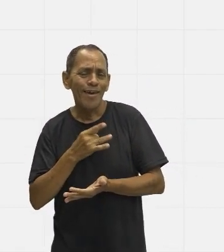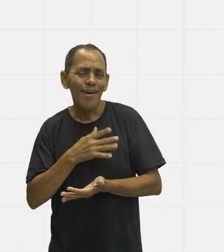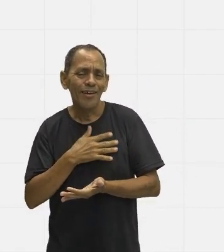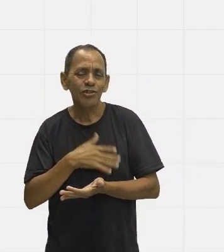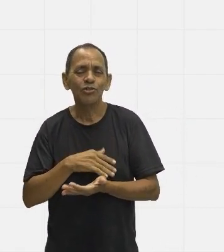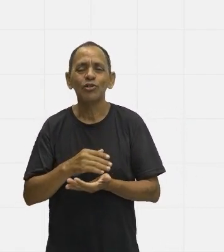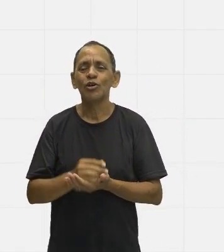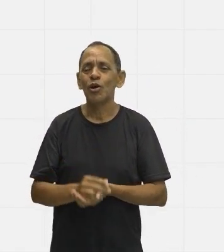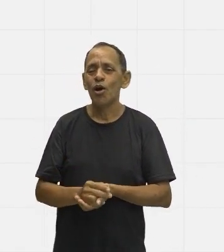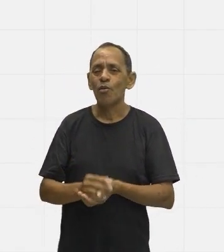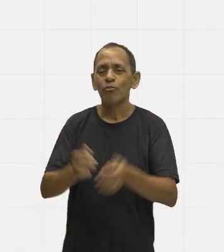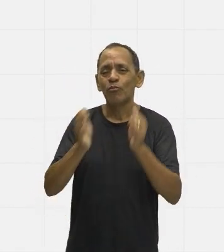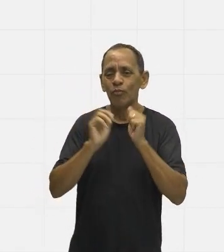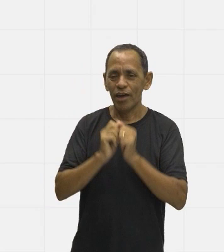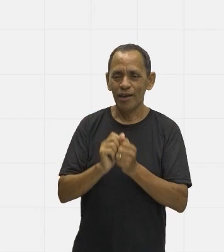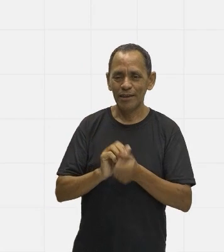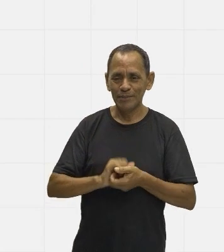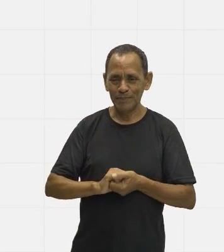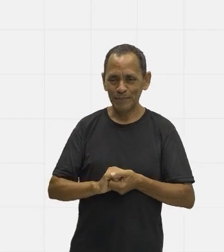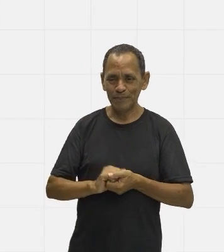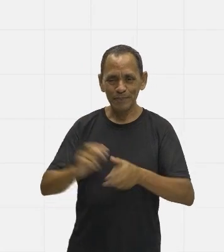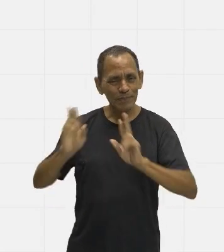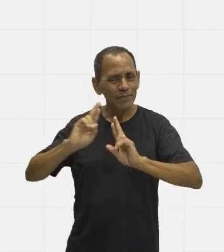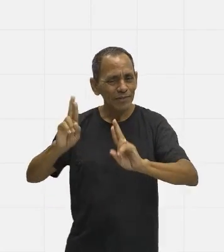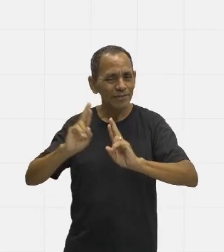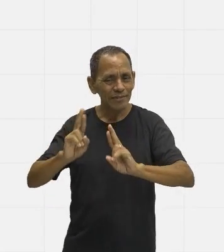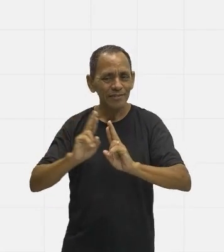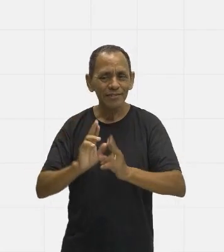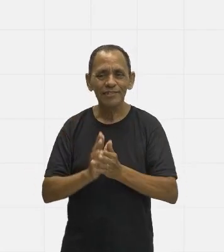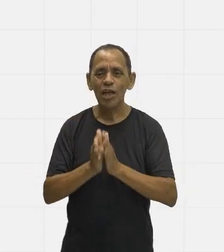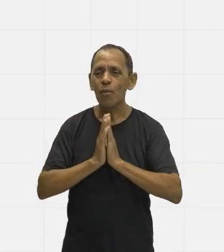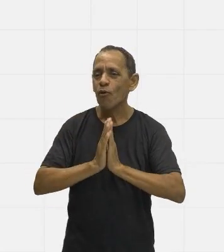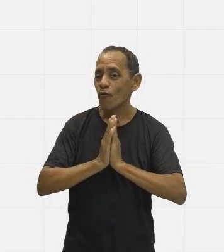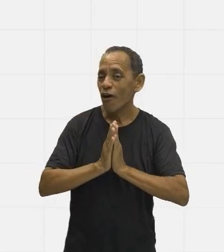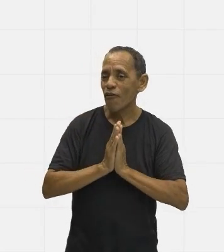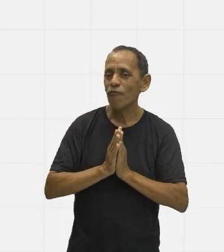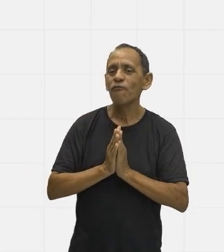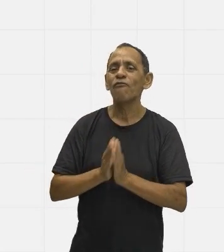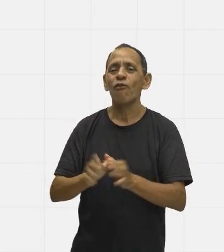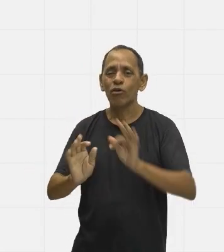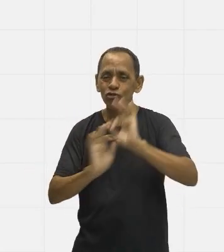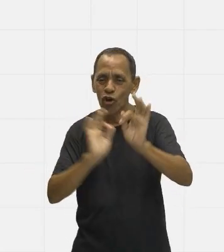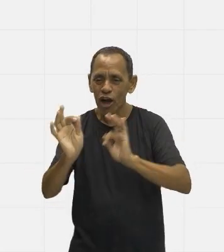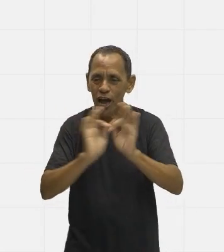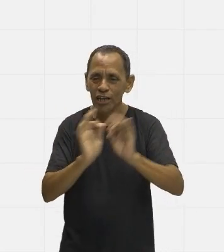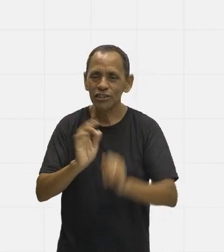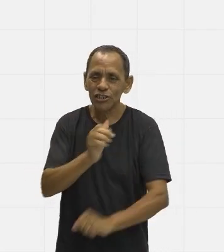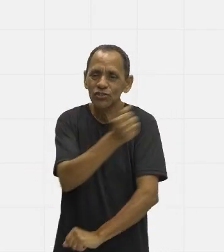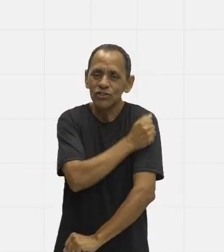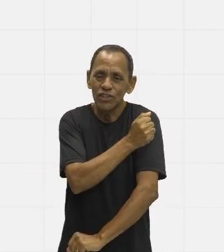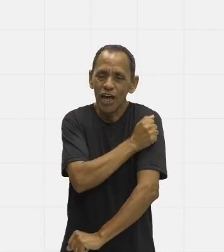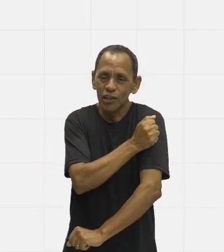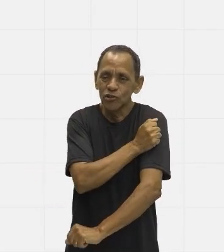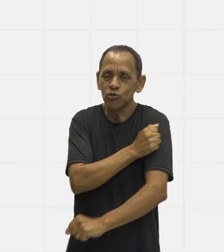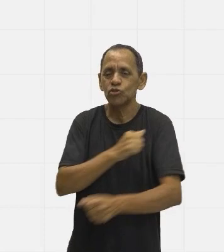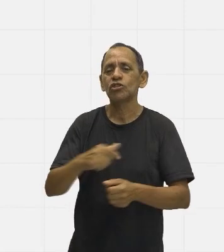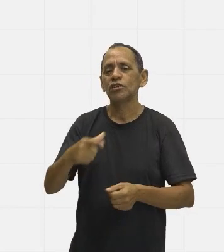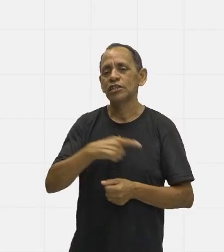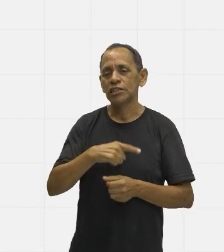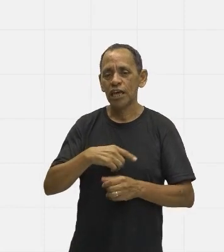esses alunos, não é? Converse com a turma sobre o tema que será abordado. Então, lembrando que vocês receberão esse material